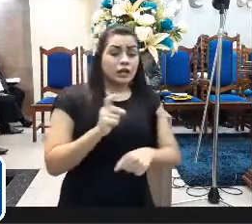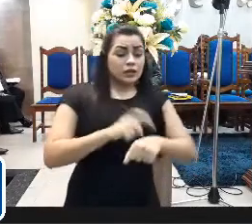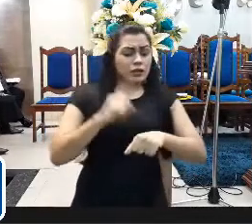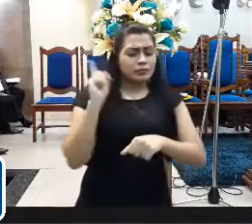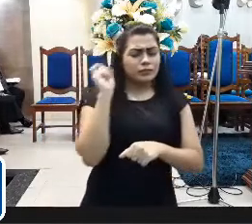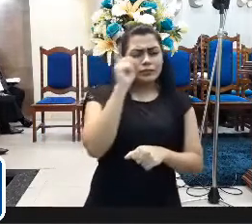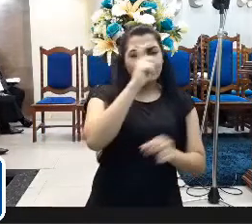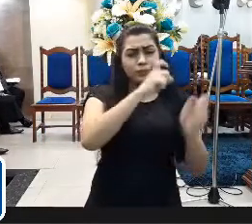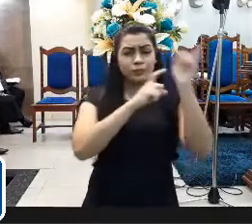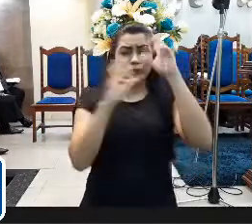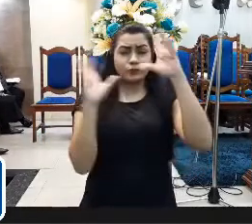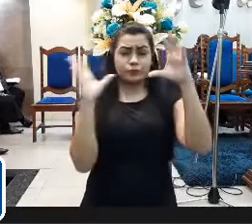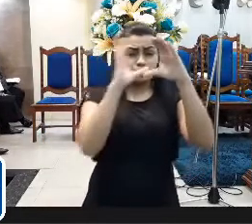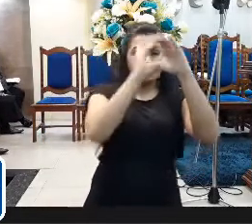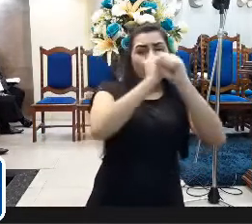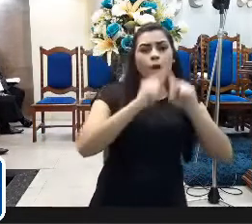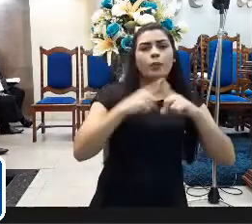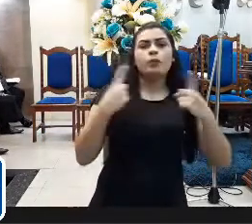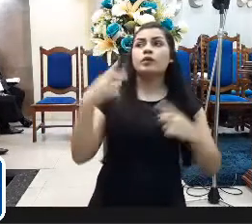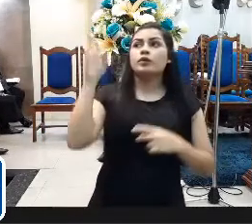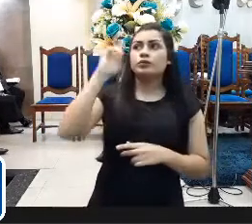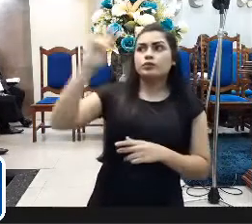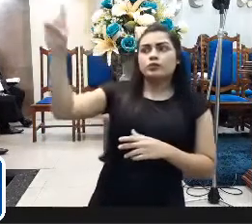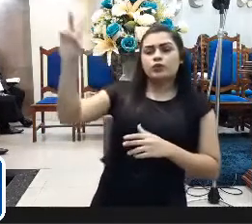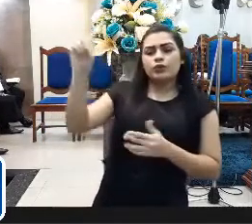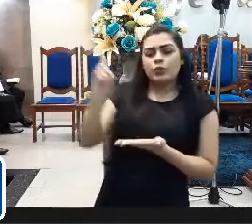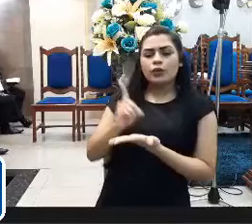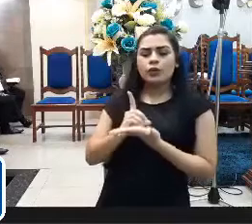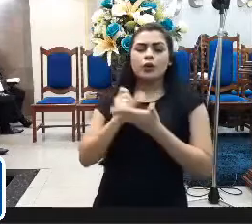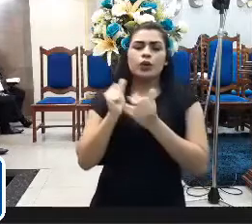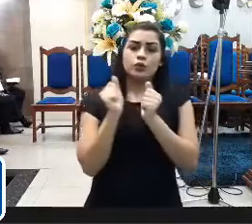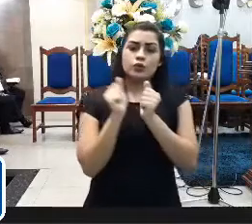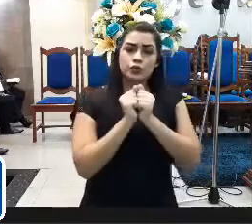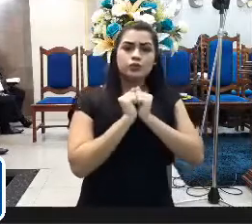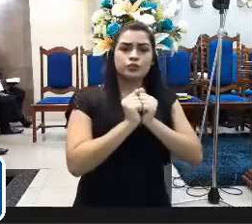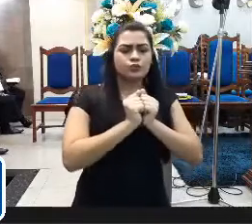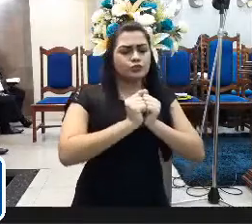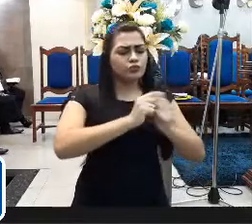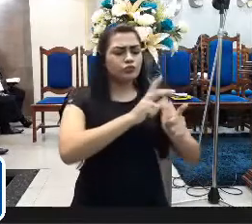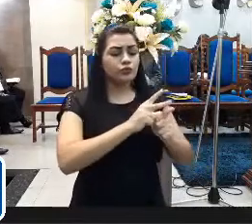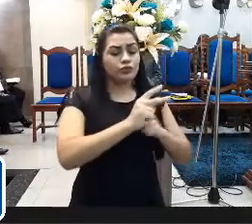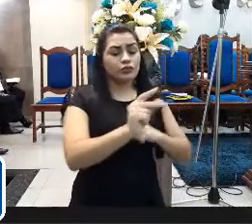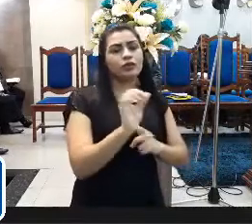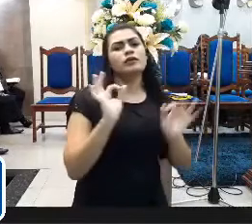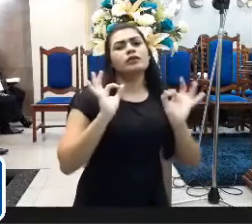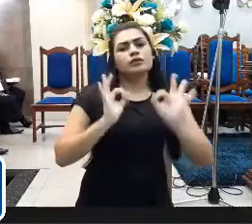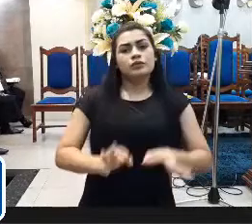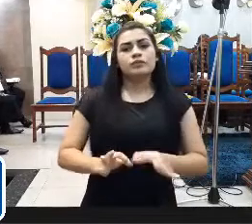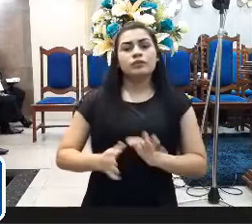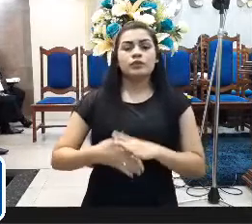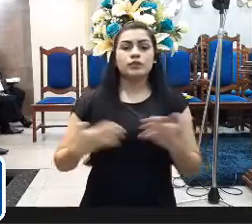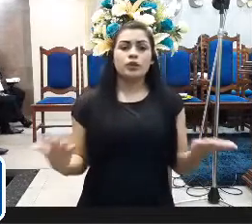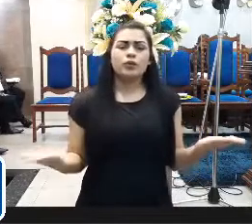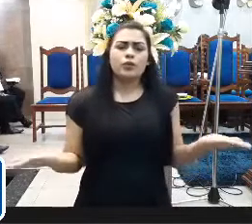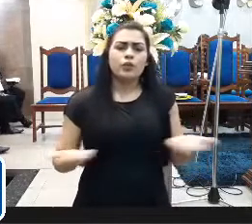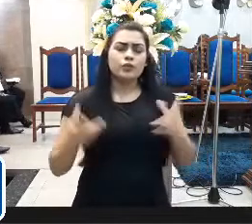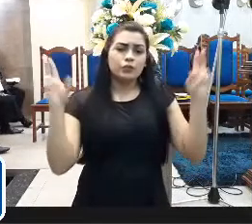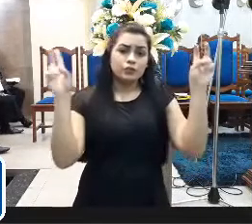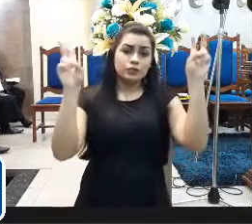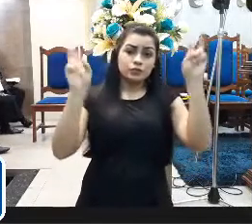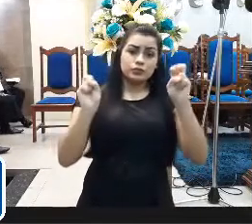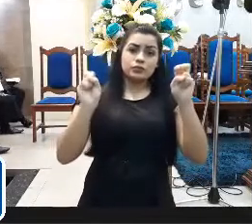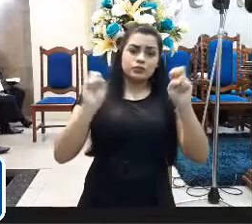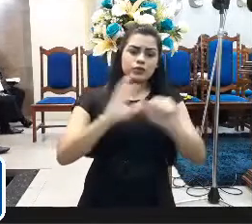só que o Senhor está conosco e nos dará vitória, não é? Glória a Deus. Então a mensagem de hoje é a igreja e a jornada